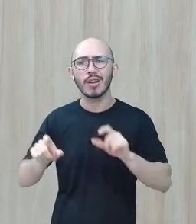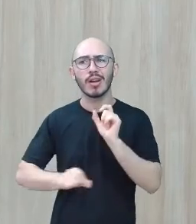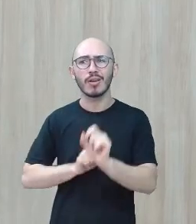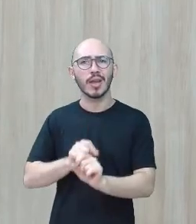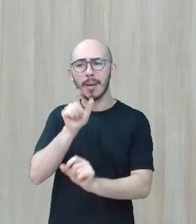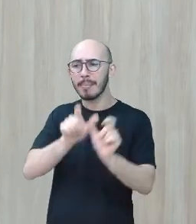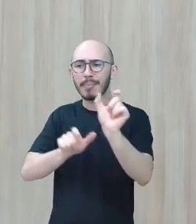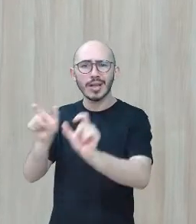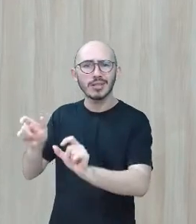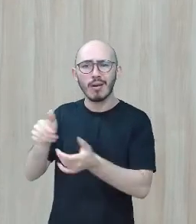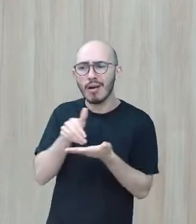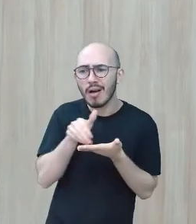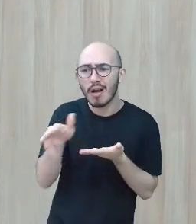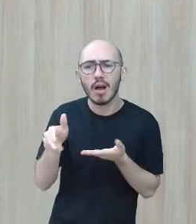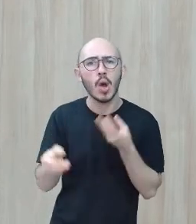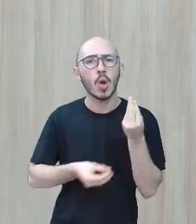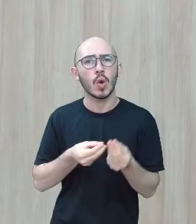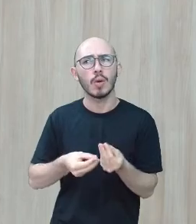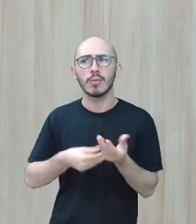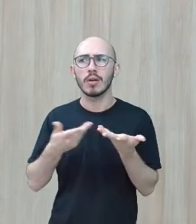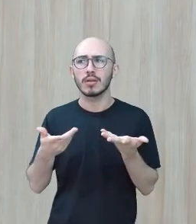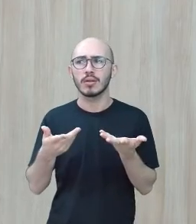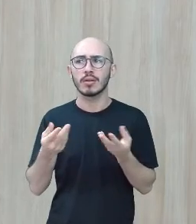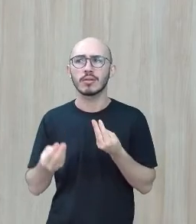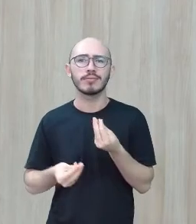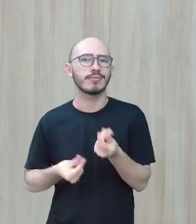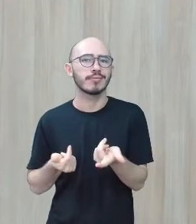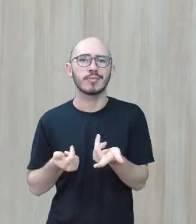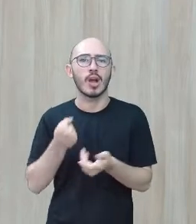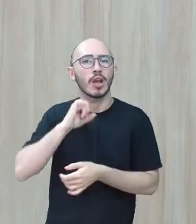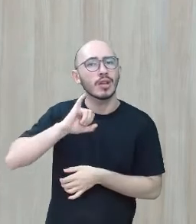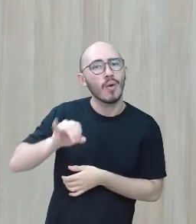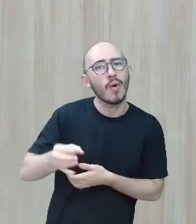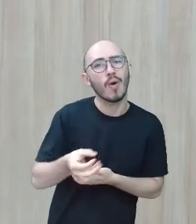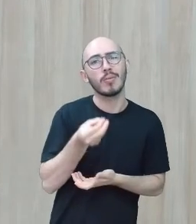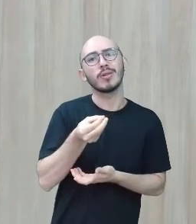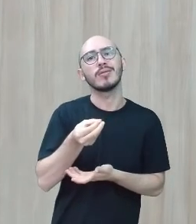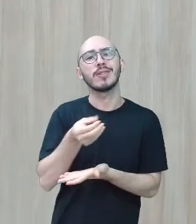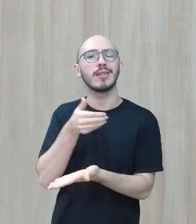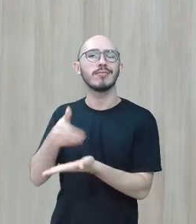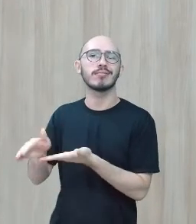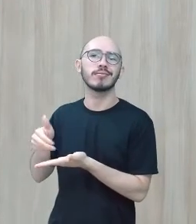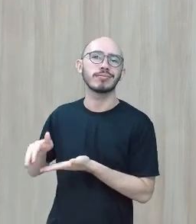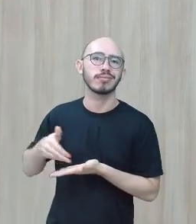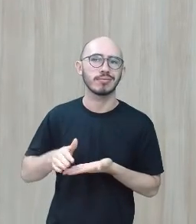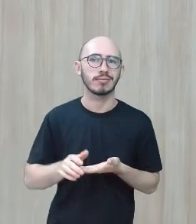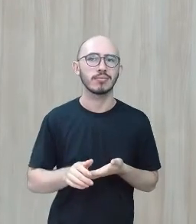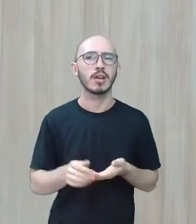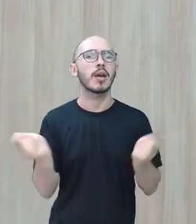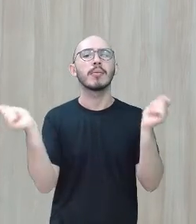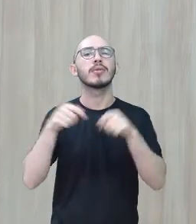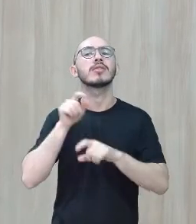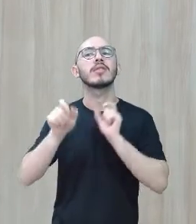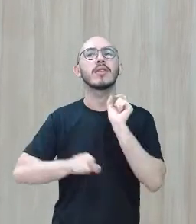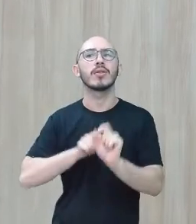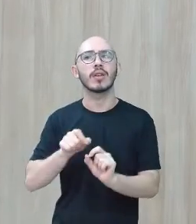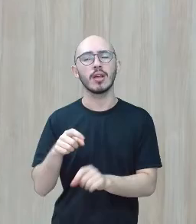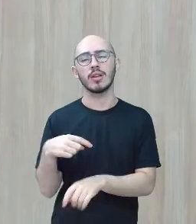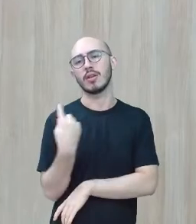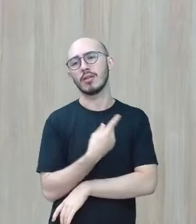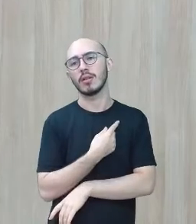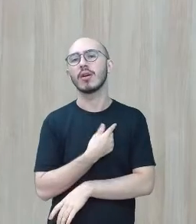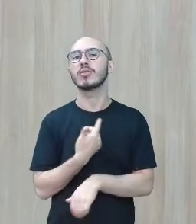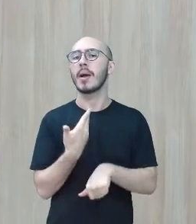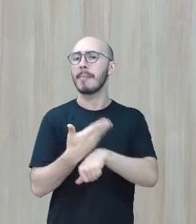sociais e a gente acaba tirando dessas pessoas, às vezes, várias oportunidades, né? Mas o que a gente pode fazer, então? A gente pode colocar